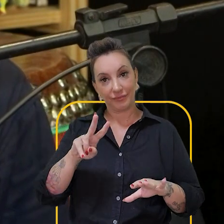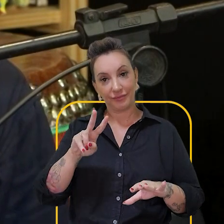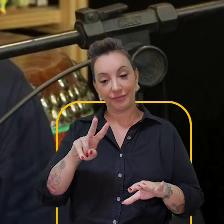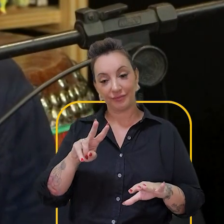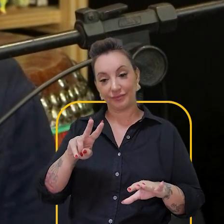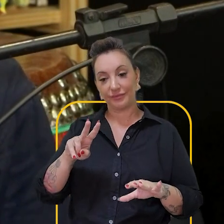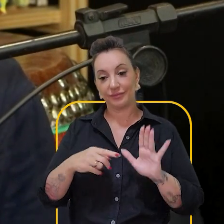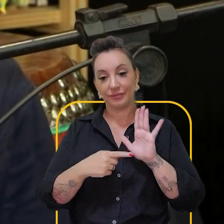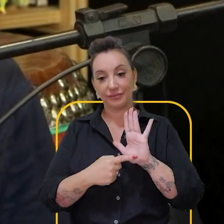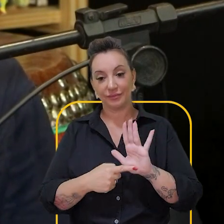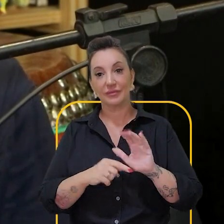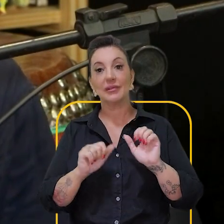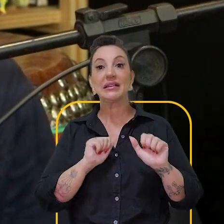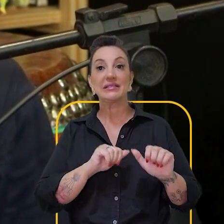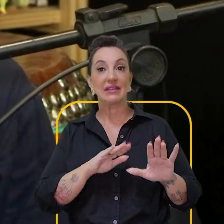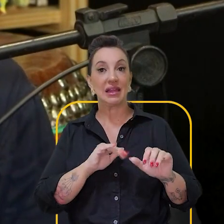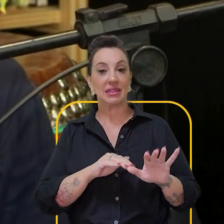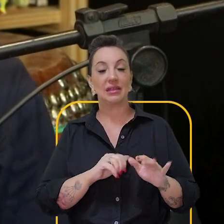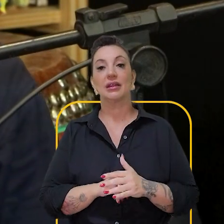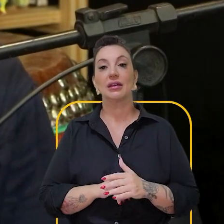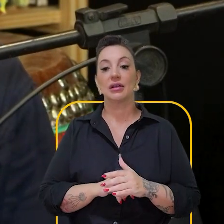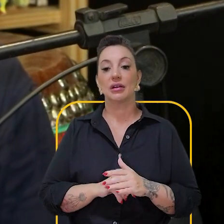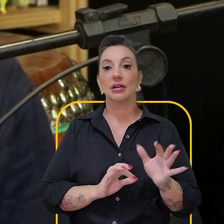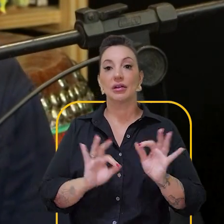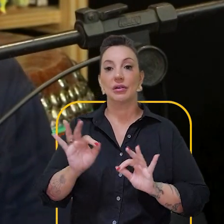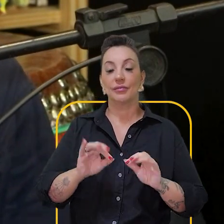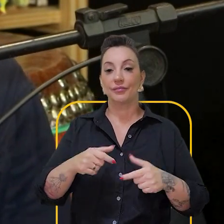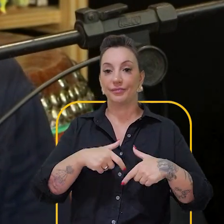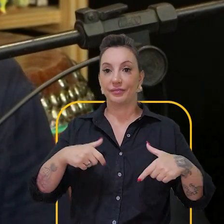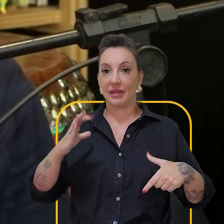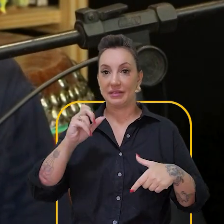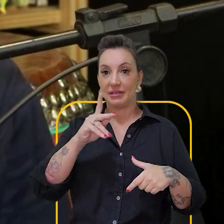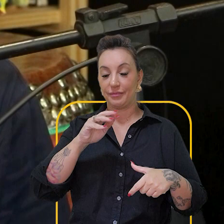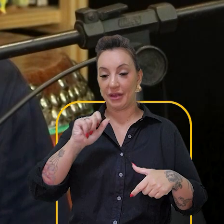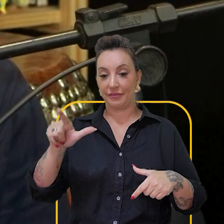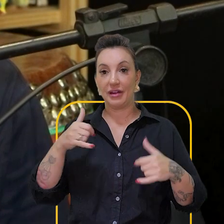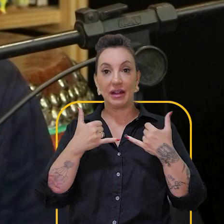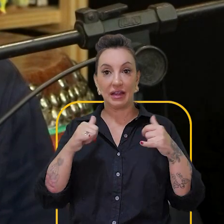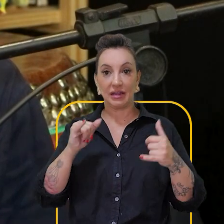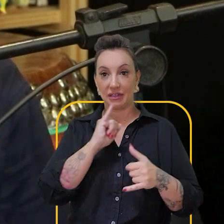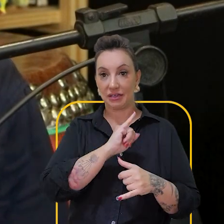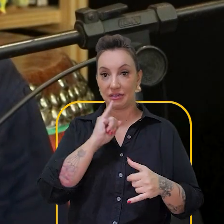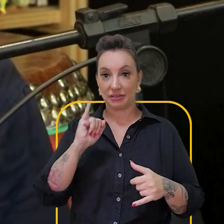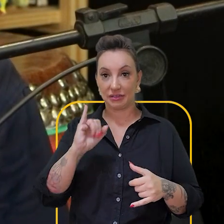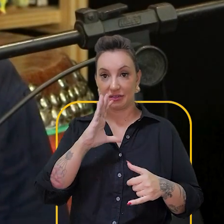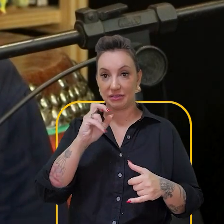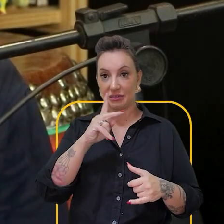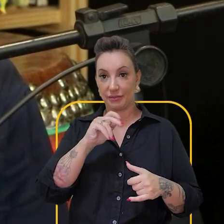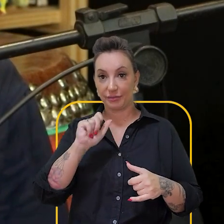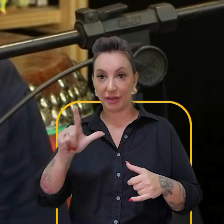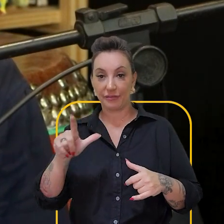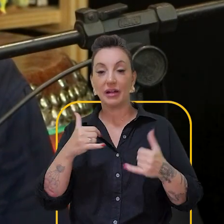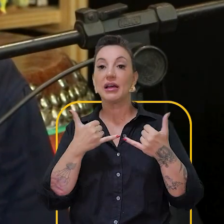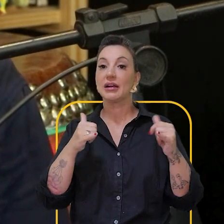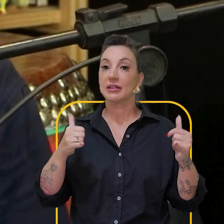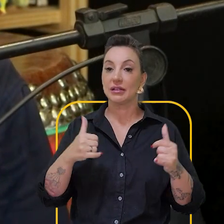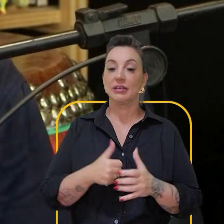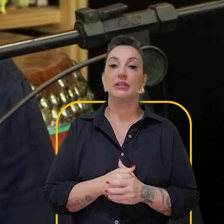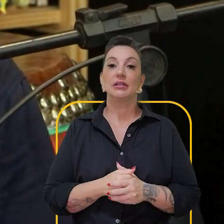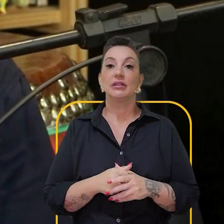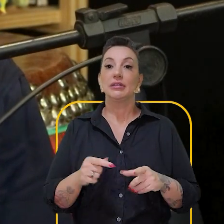episódio tá sendo exibido em setembro projeto patrocinado pela CPFL energia pelo Instituto CPFL